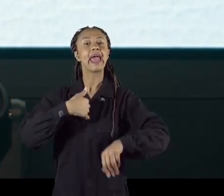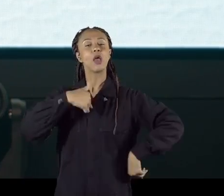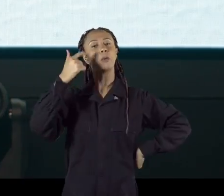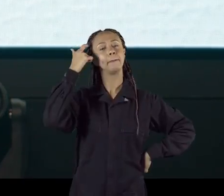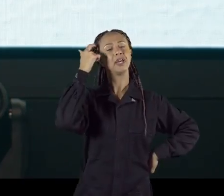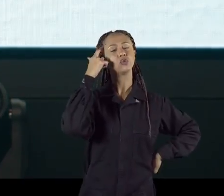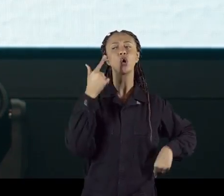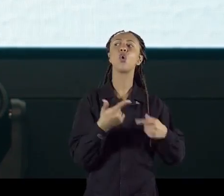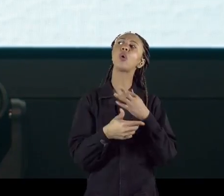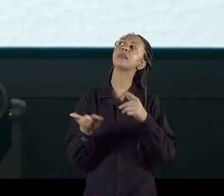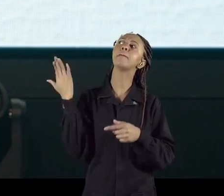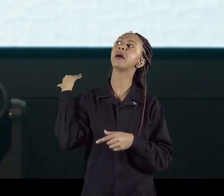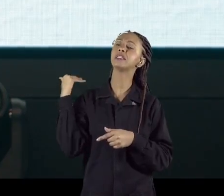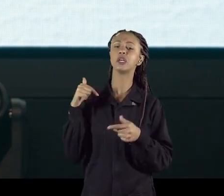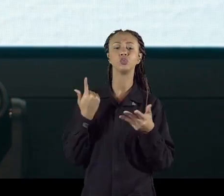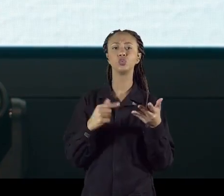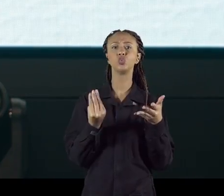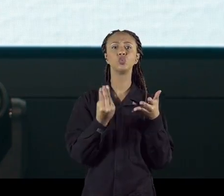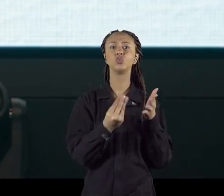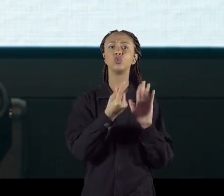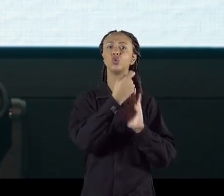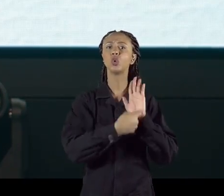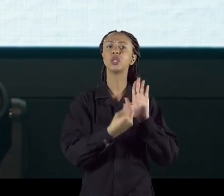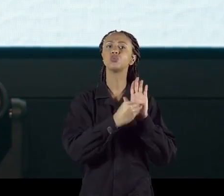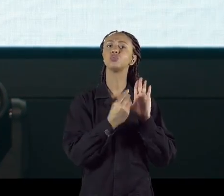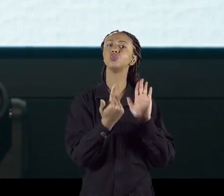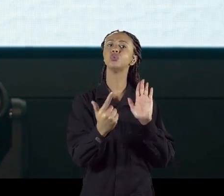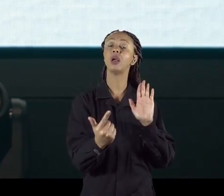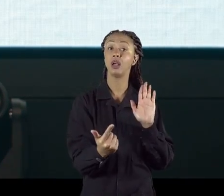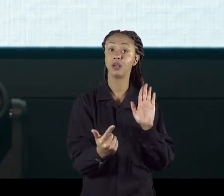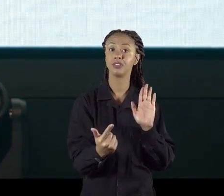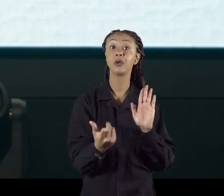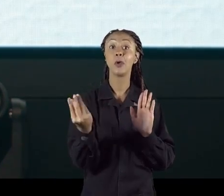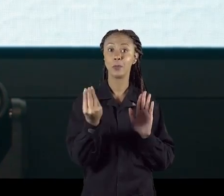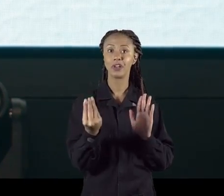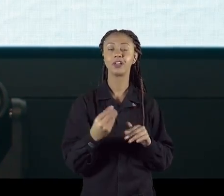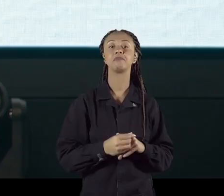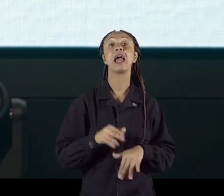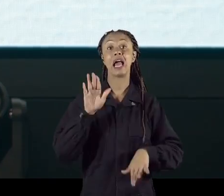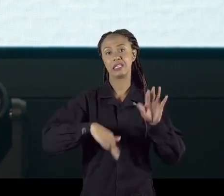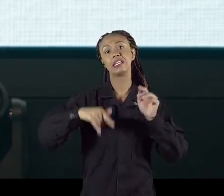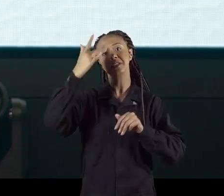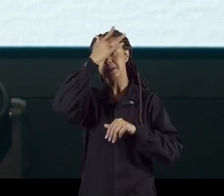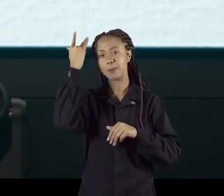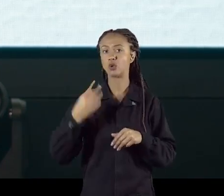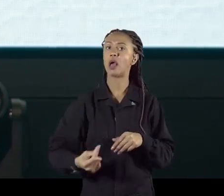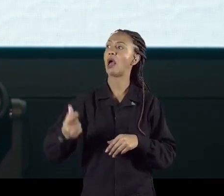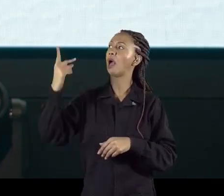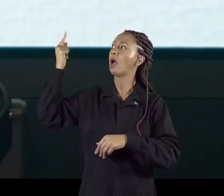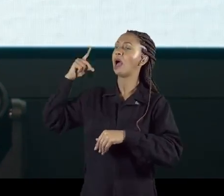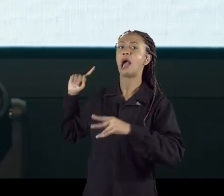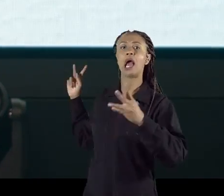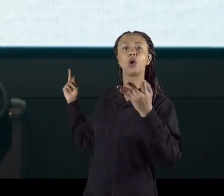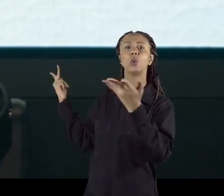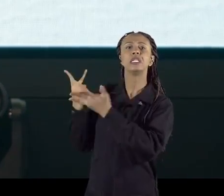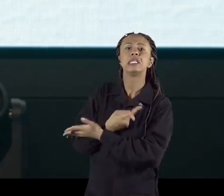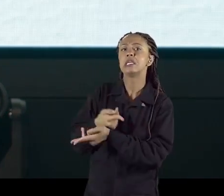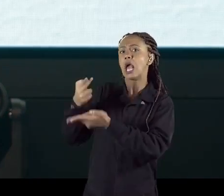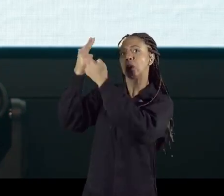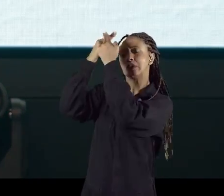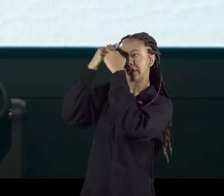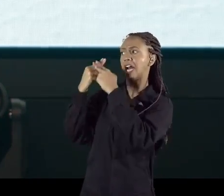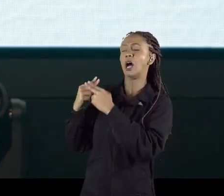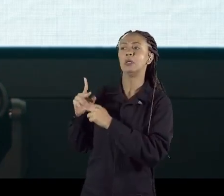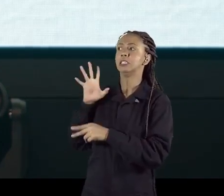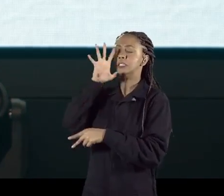citado o passado né gente o Cap tanta gente que luta por conta do passado nessa presa ao passado